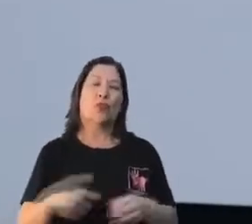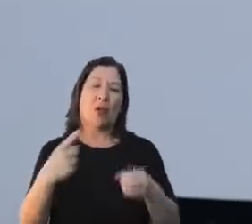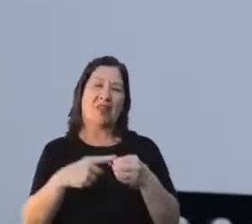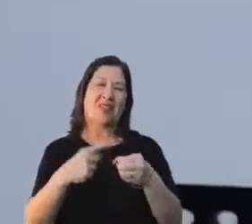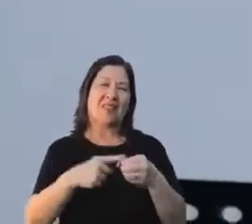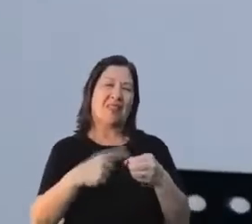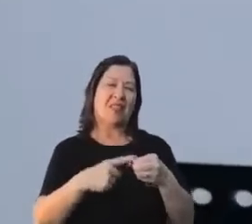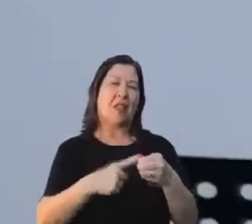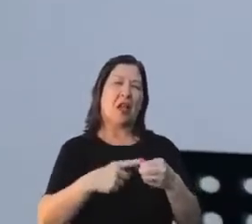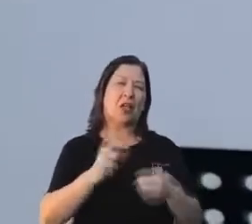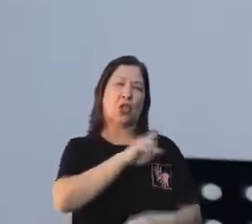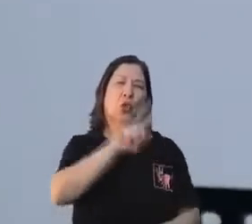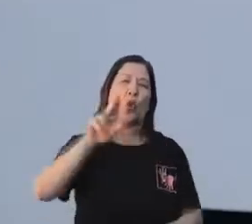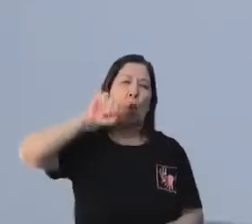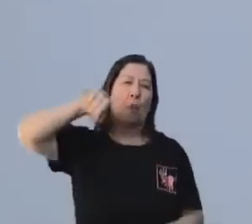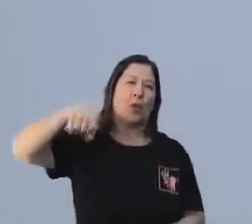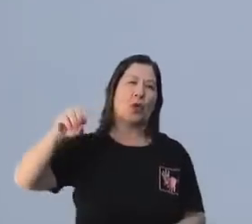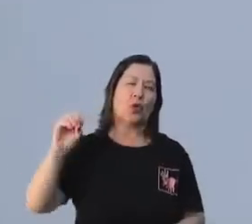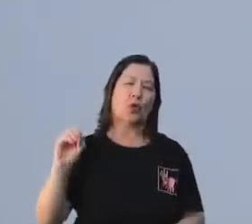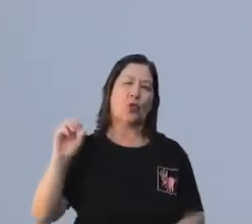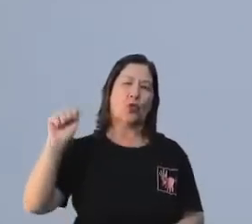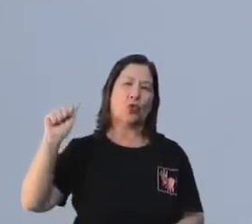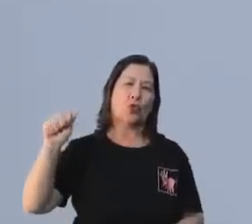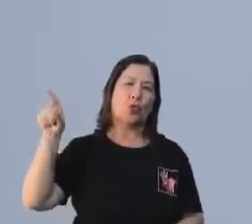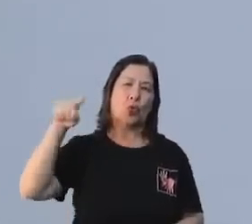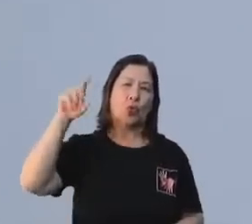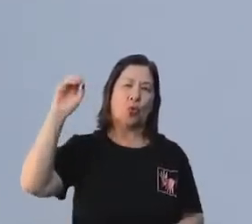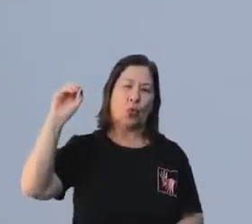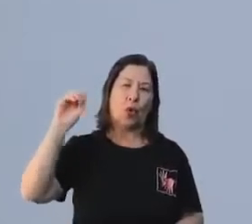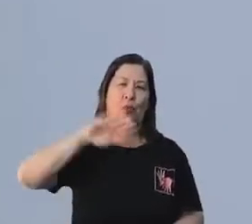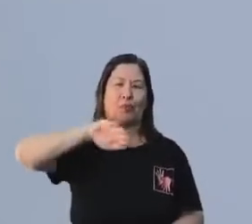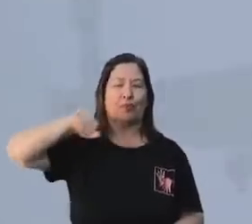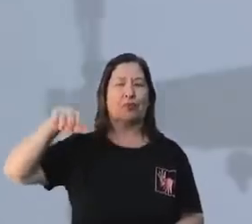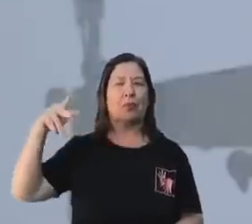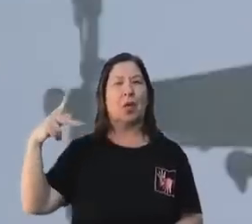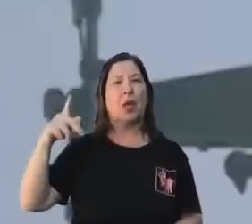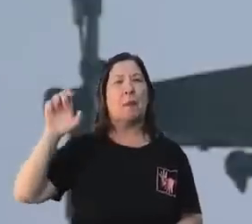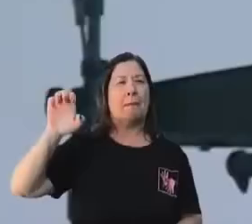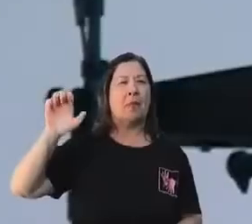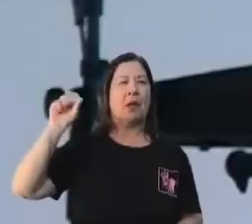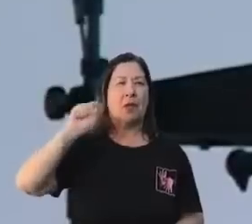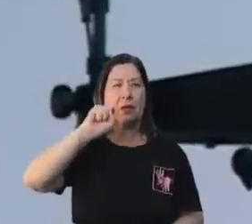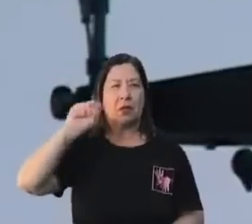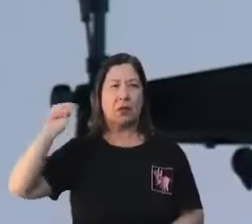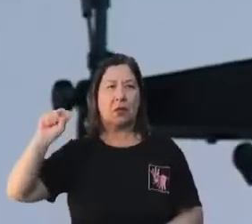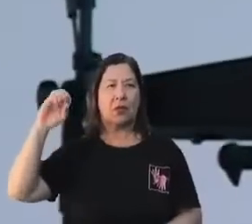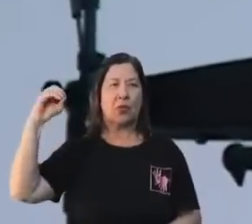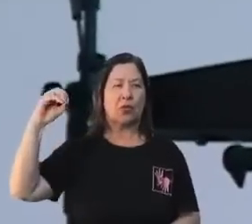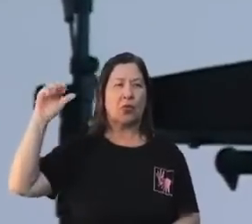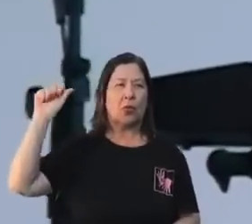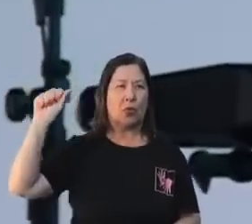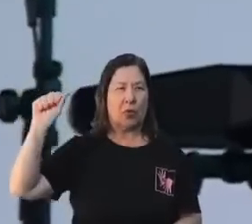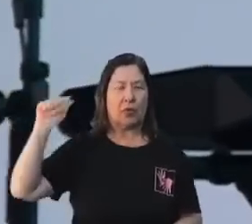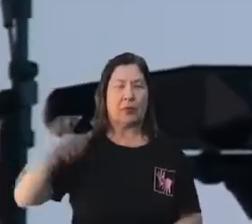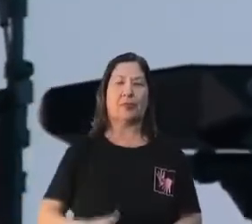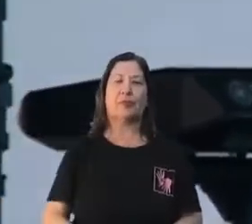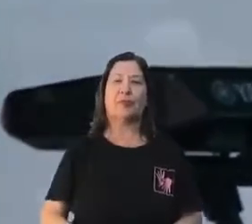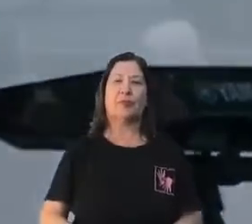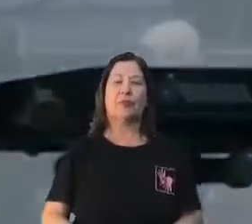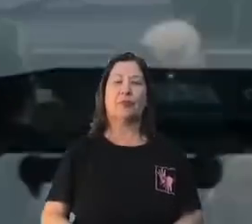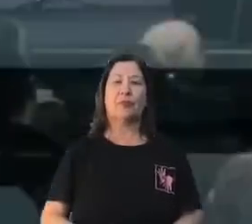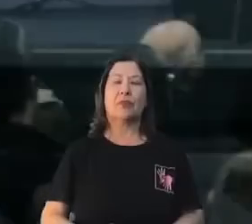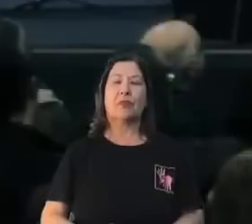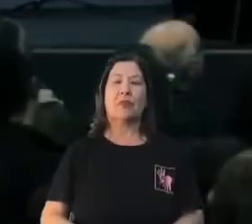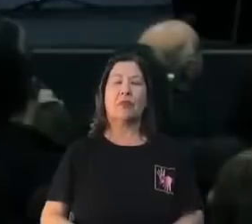e pastor Sérgio Queiroz me contou uma história que eu já sabia parcialmente, mas ele me contou a história completa e eu achei bem